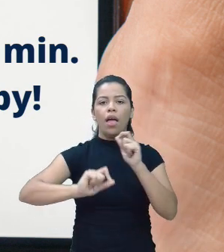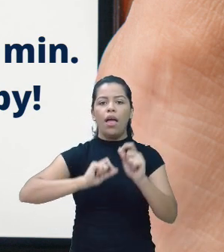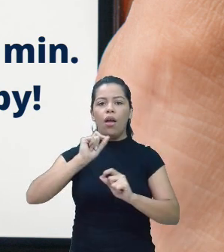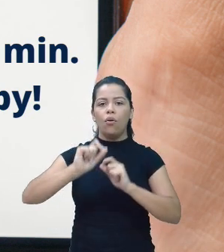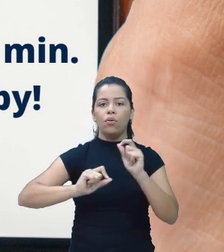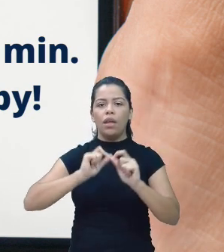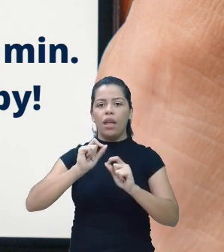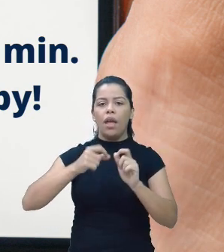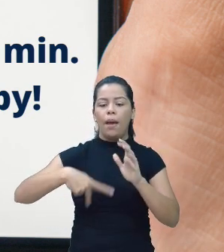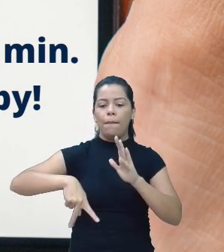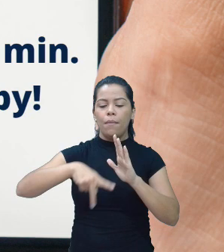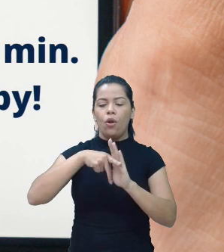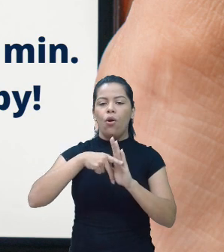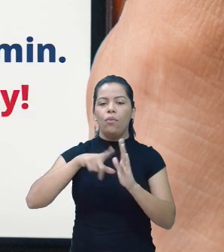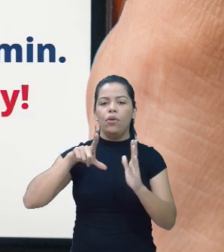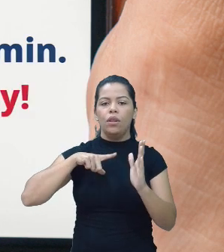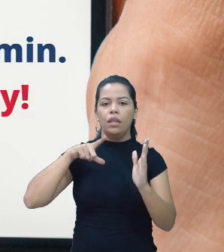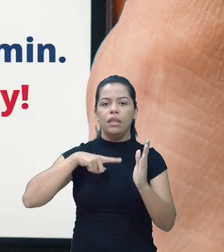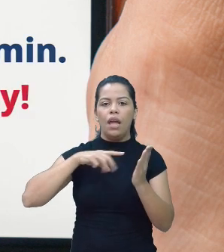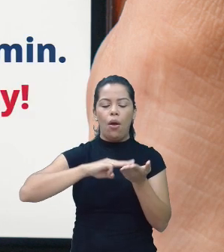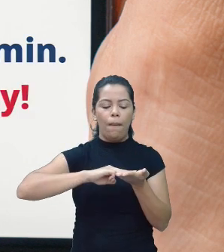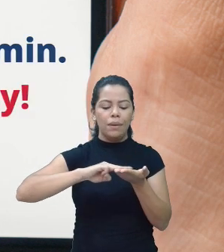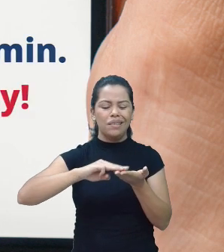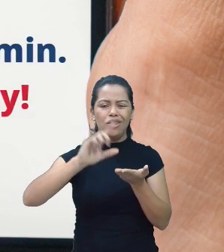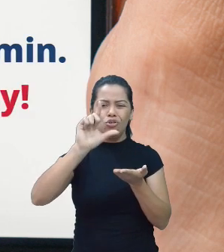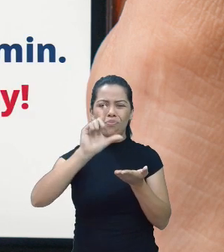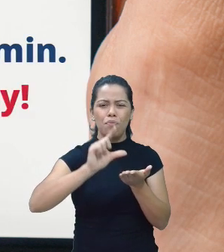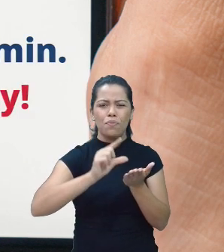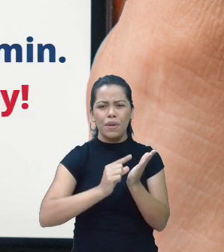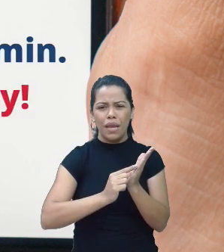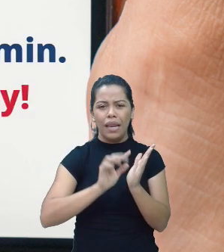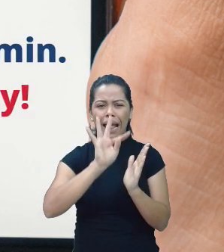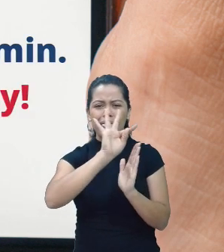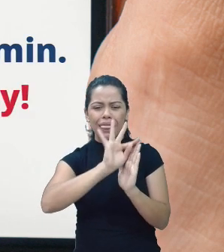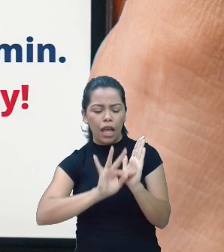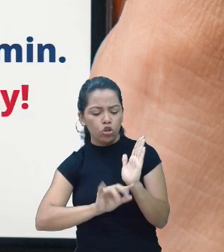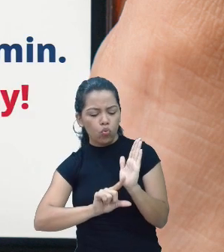curtas. Mensagem é curta aqui.